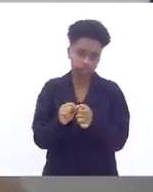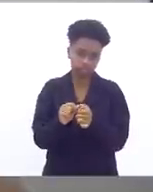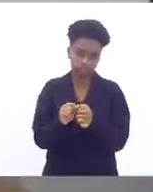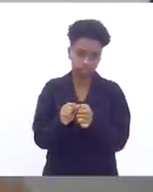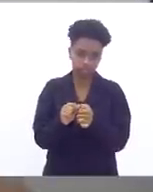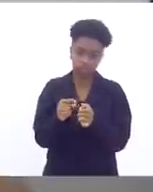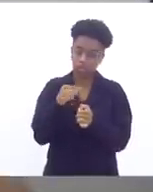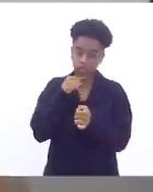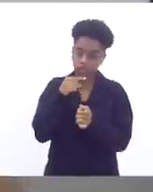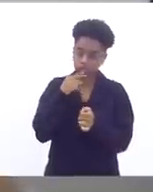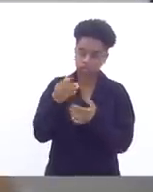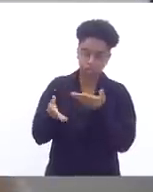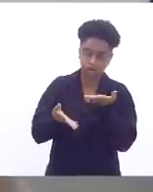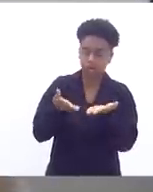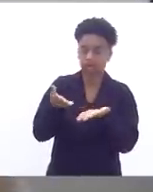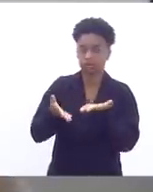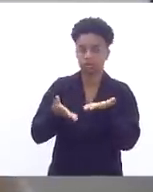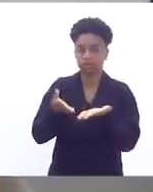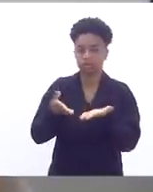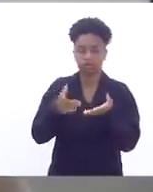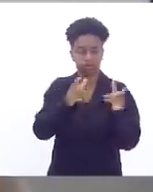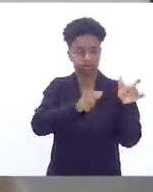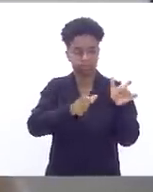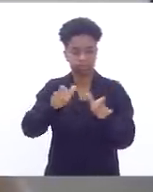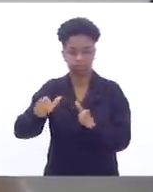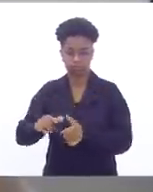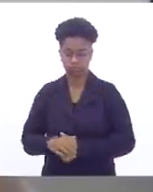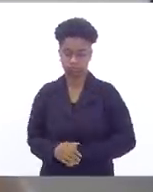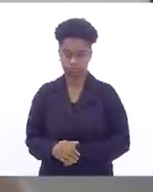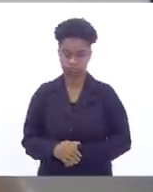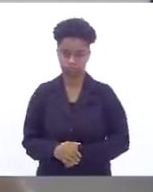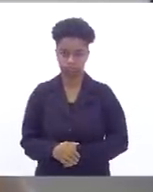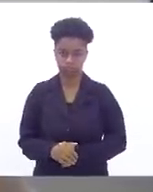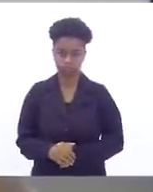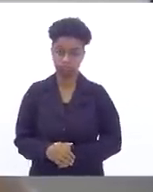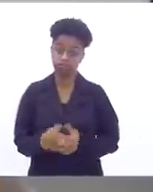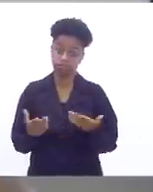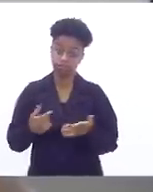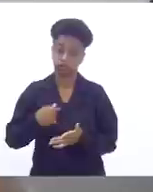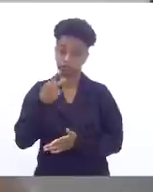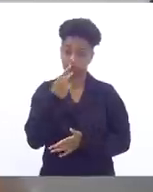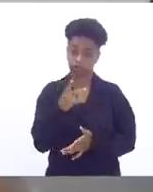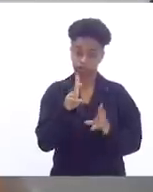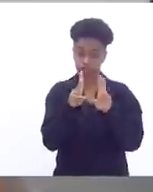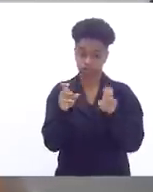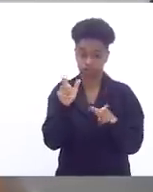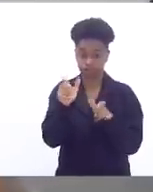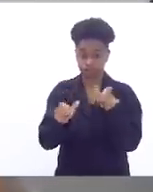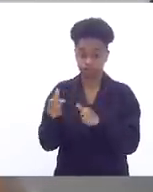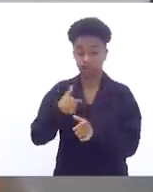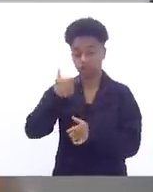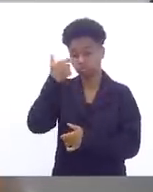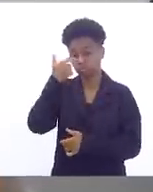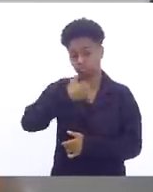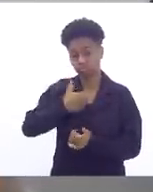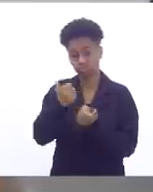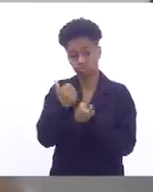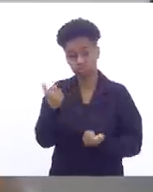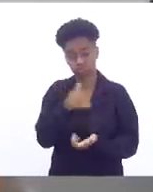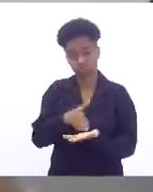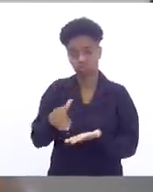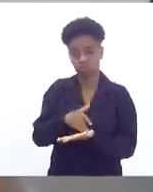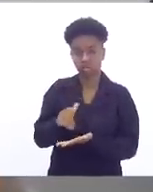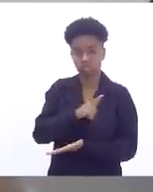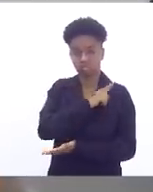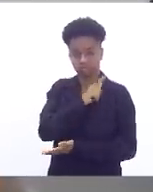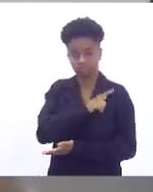se atenda as pessoas né eu quando eu falo em pessoas eu sou subsecretário de gestão de pessoas eu acho que